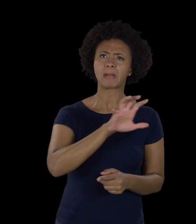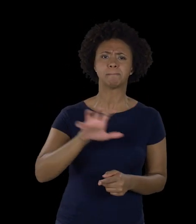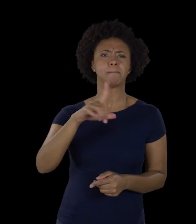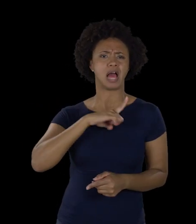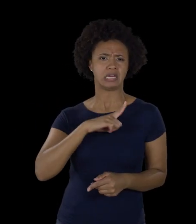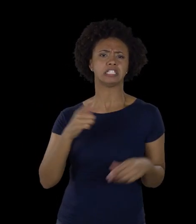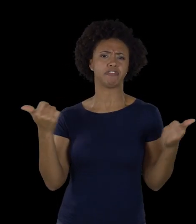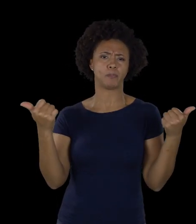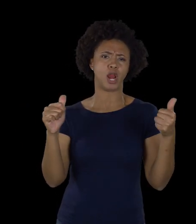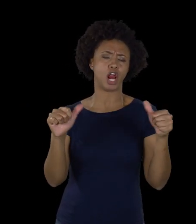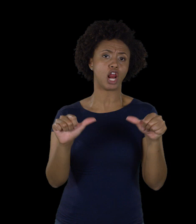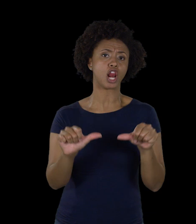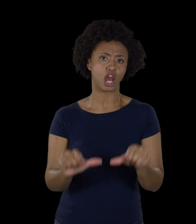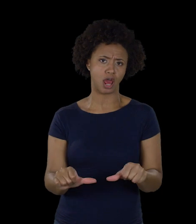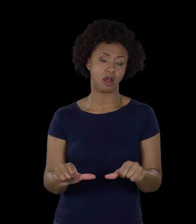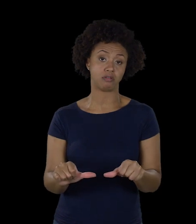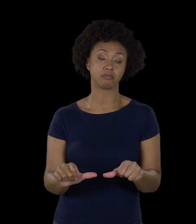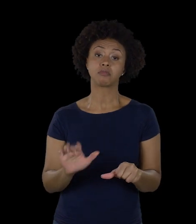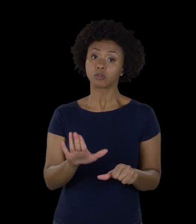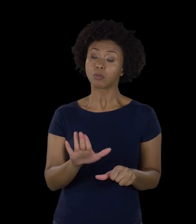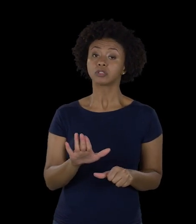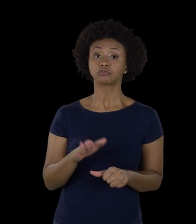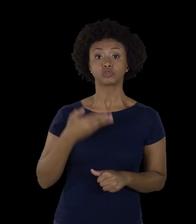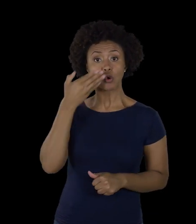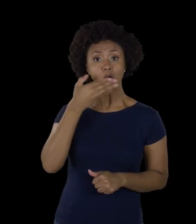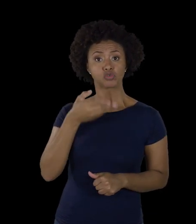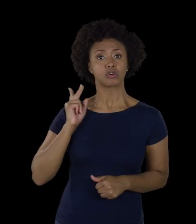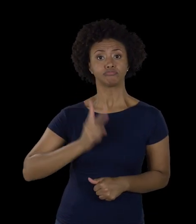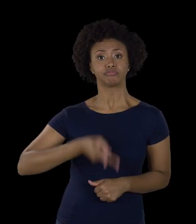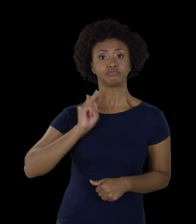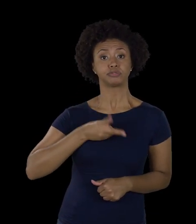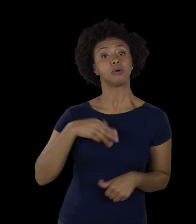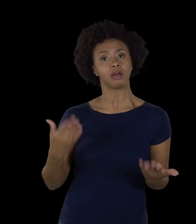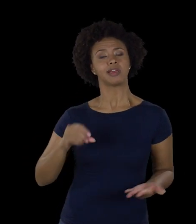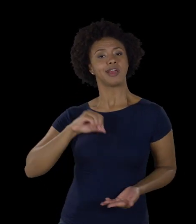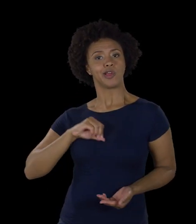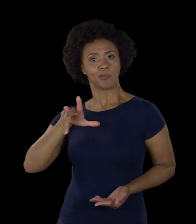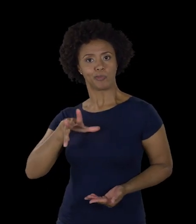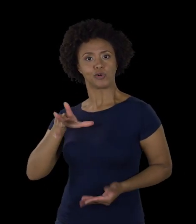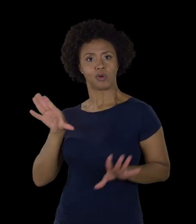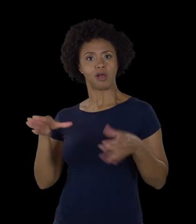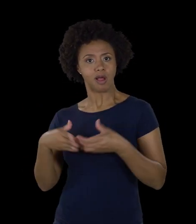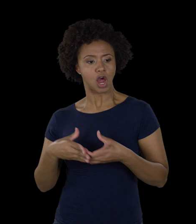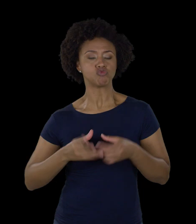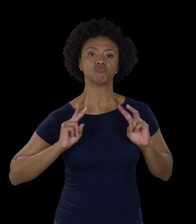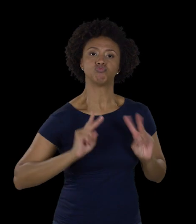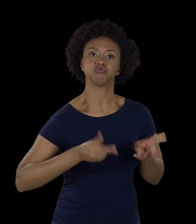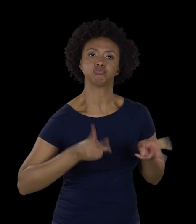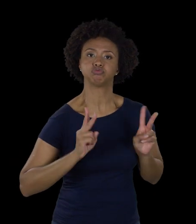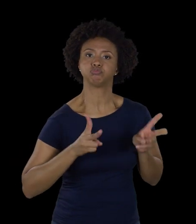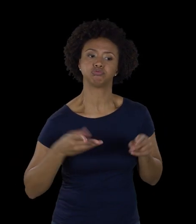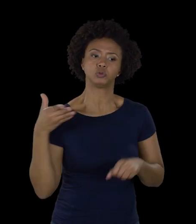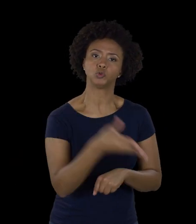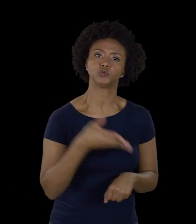várias capitanias ao longo do litoral, o açúcar fixou os portugueses no litoral e em grandes propriedades, todas